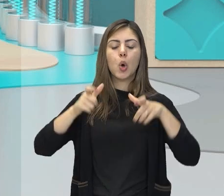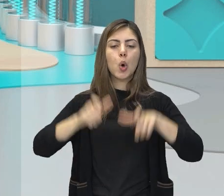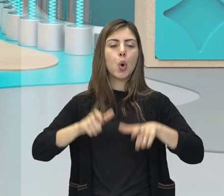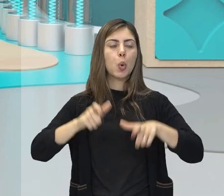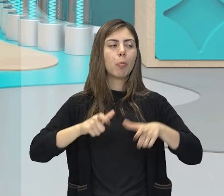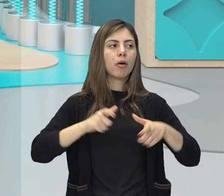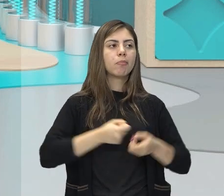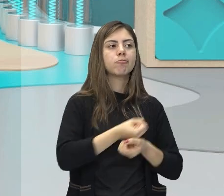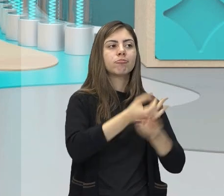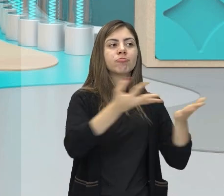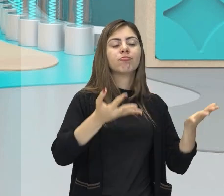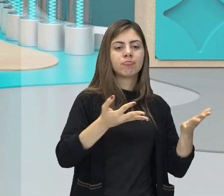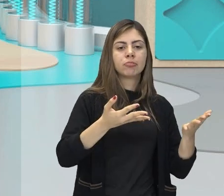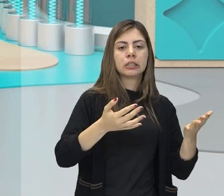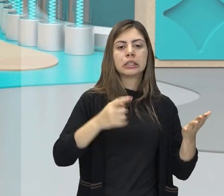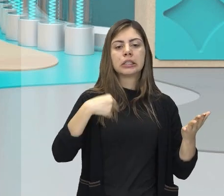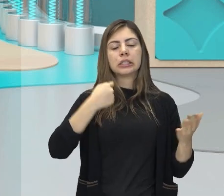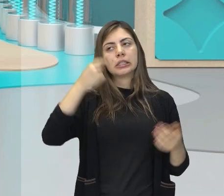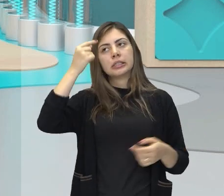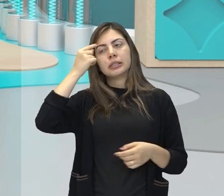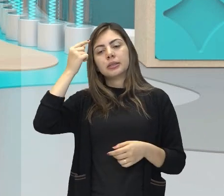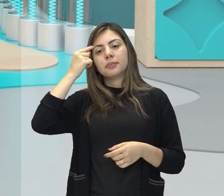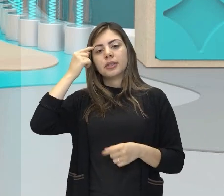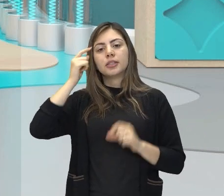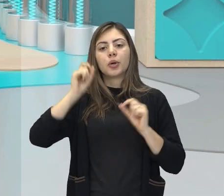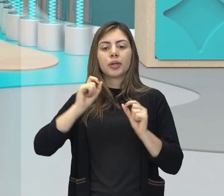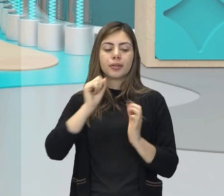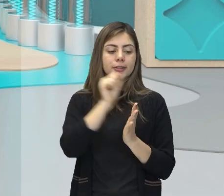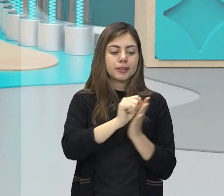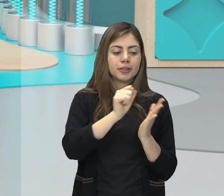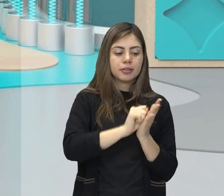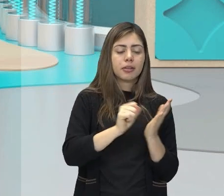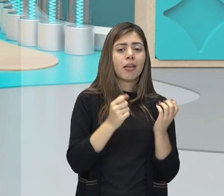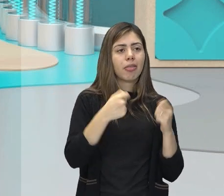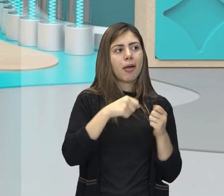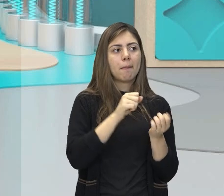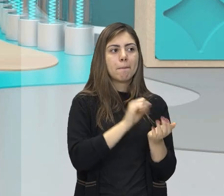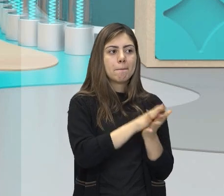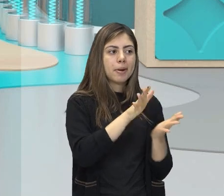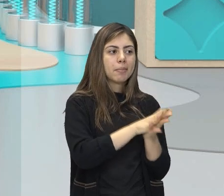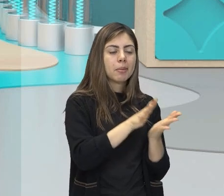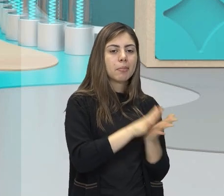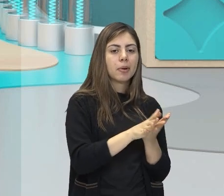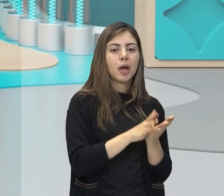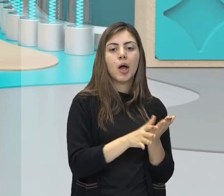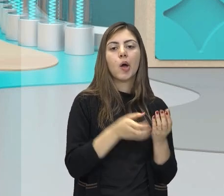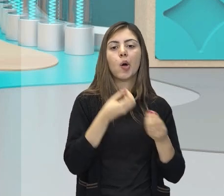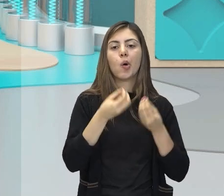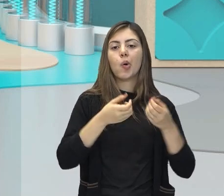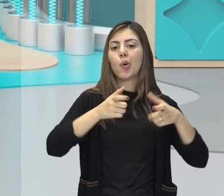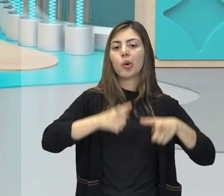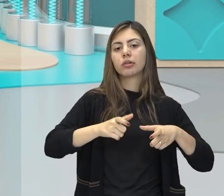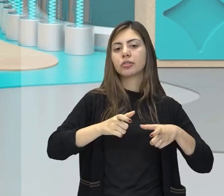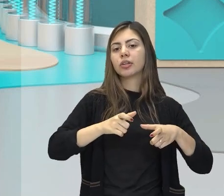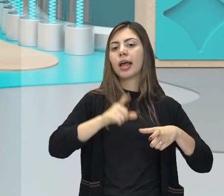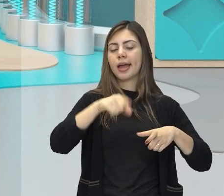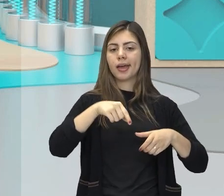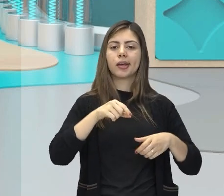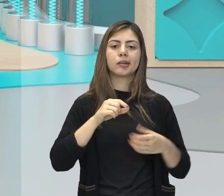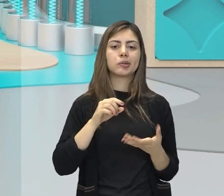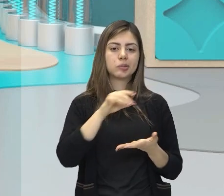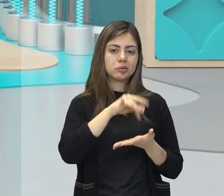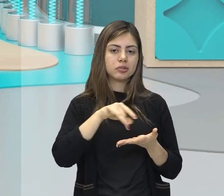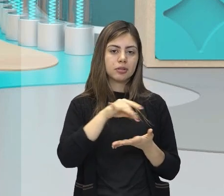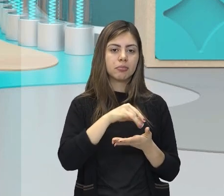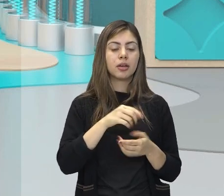publicada. Então, por exemplo, podemos pensar que a versão escrita pode ser publicada no portal do CMEAN. E a